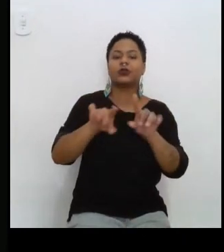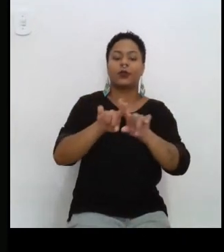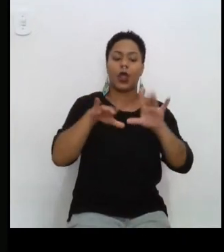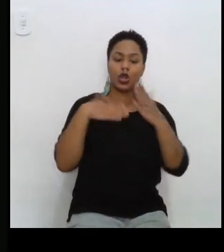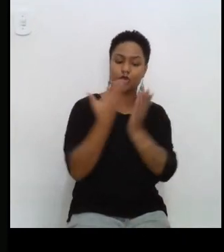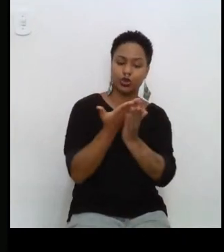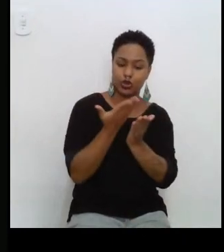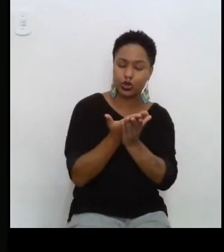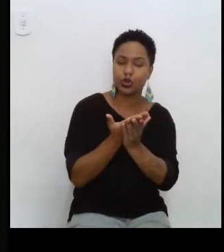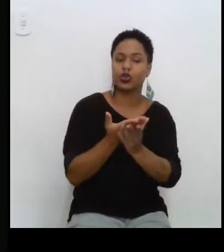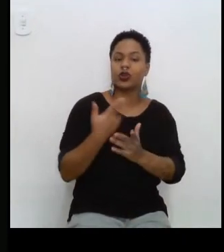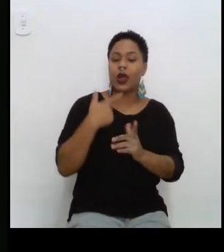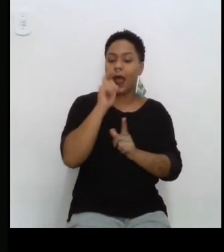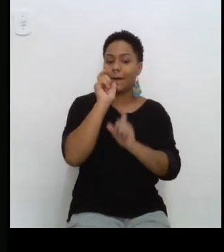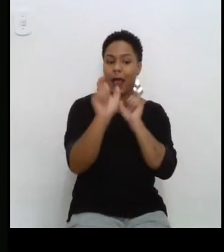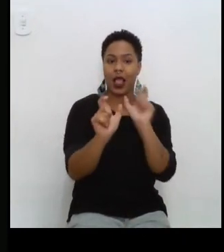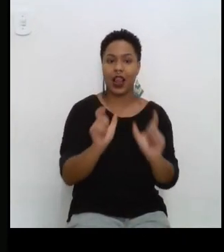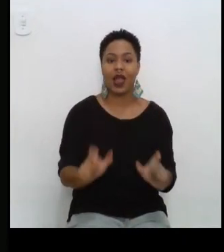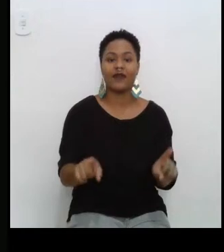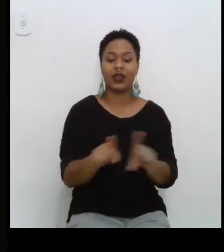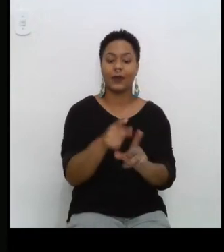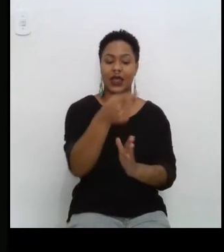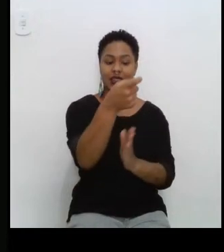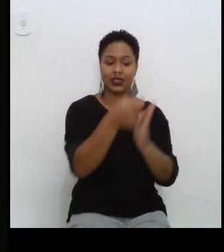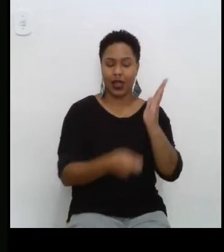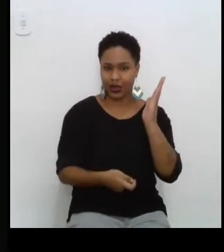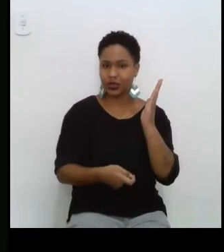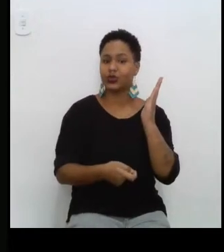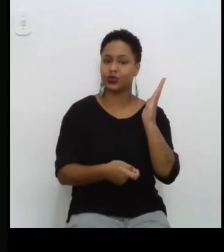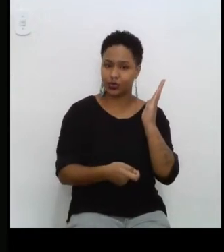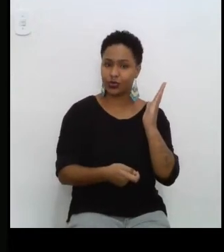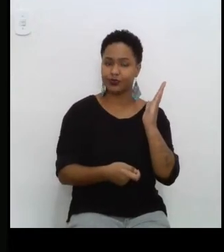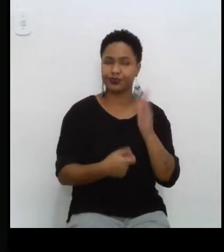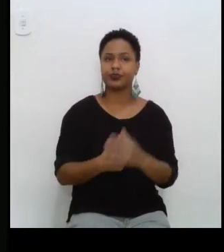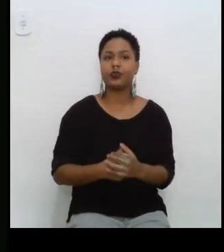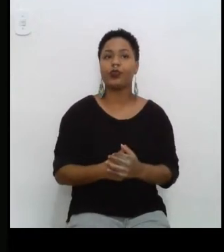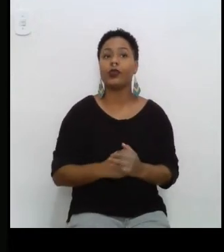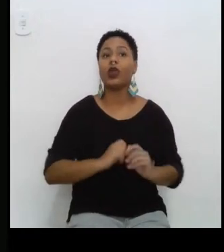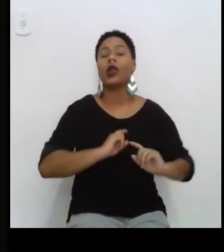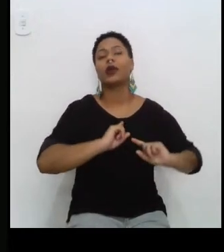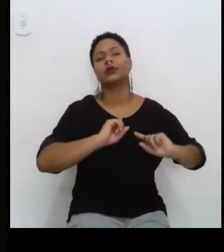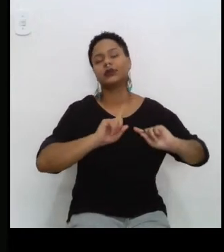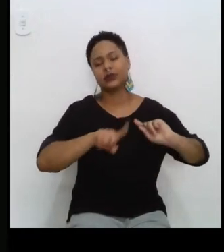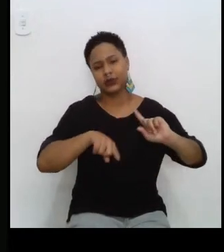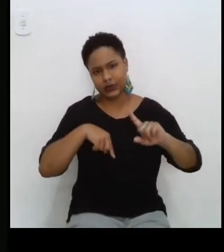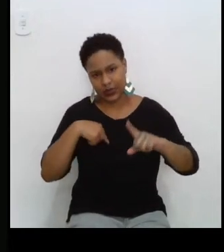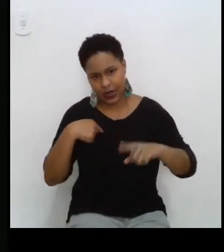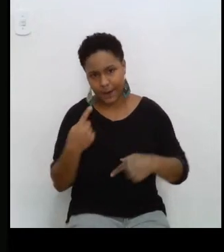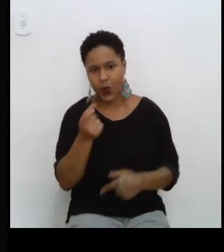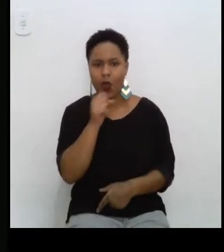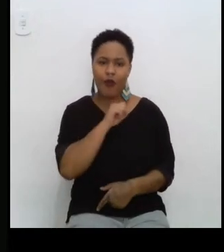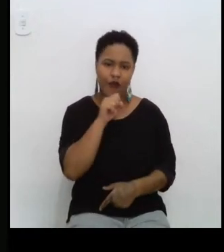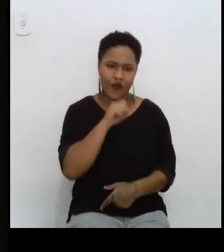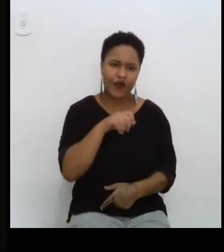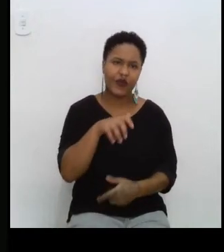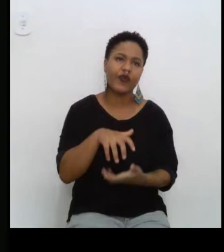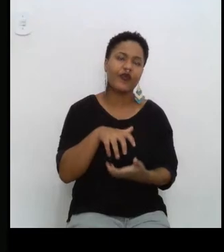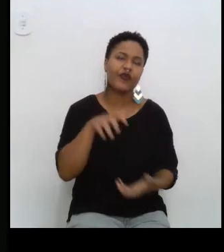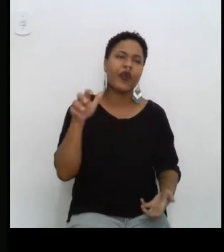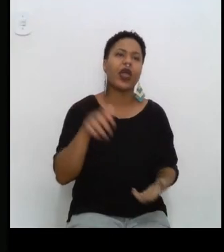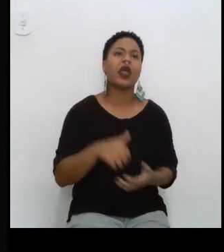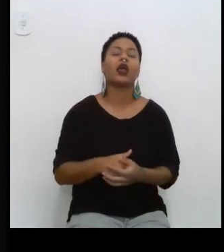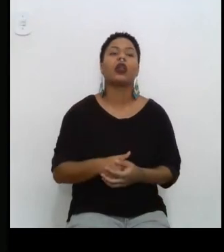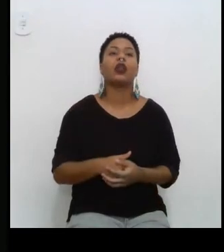é com a palavra uma textualidade é e depois né mais velha seja